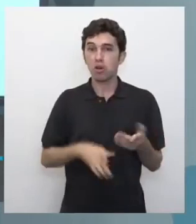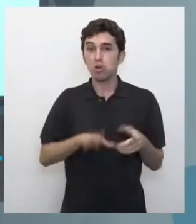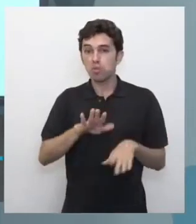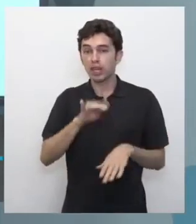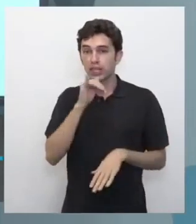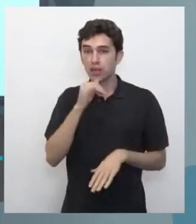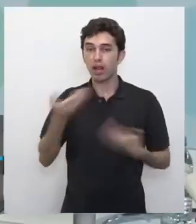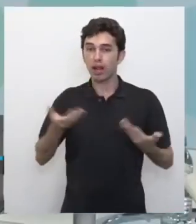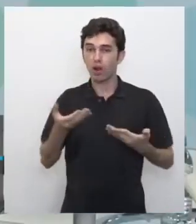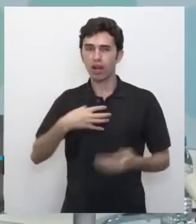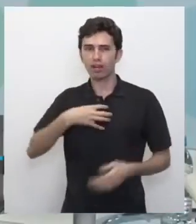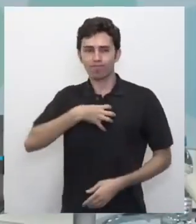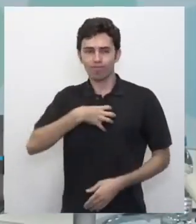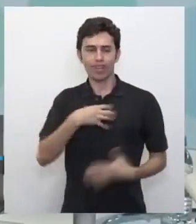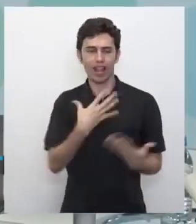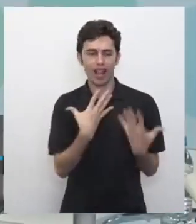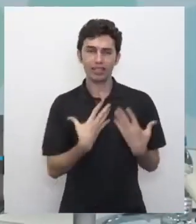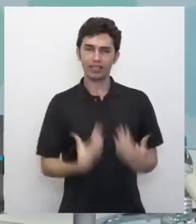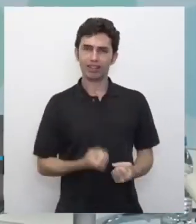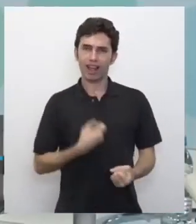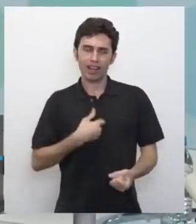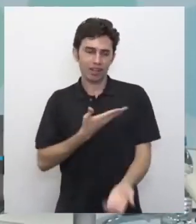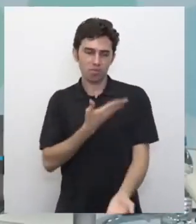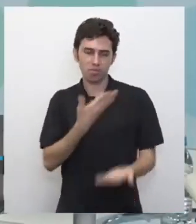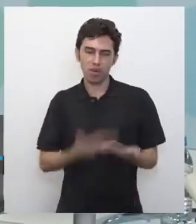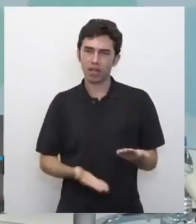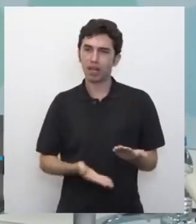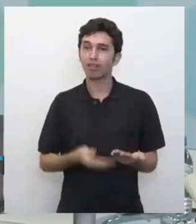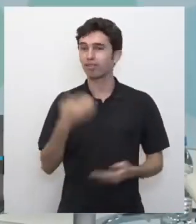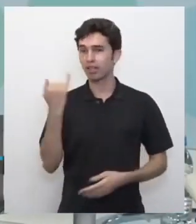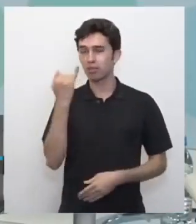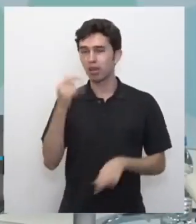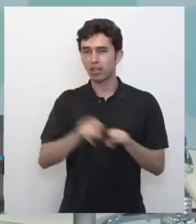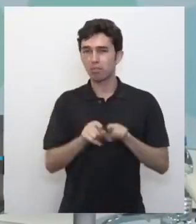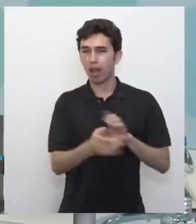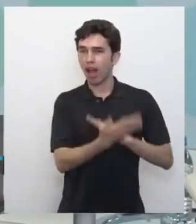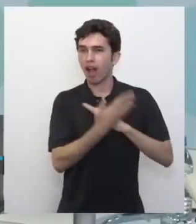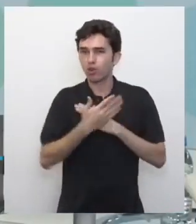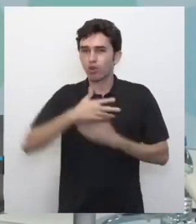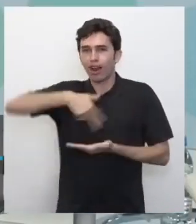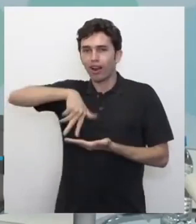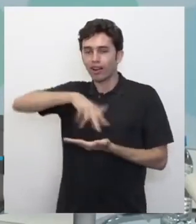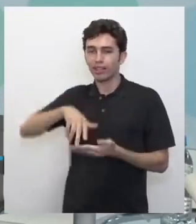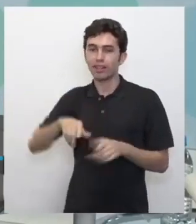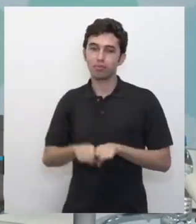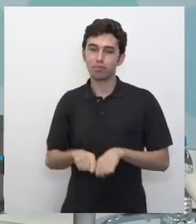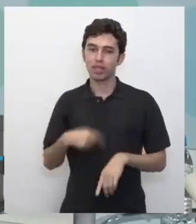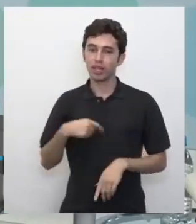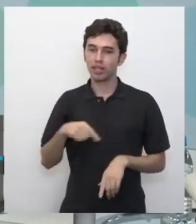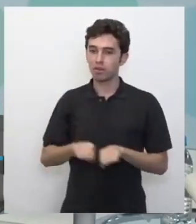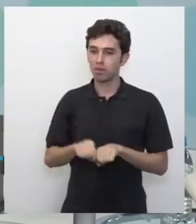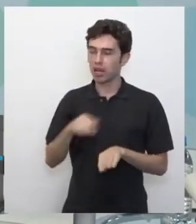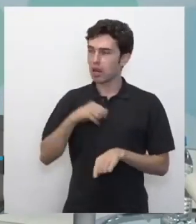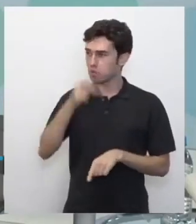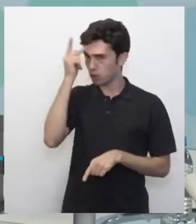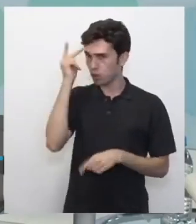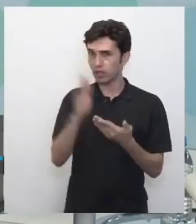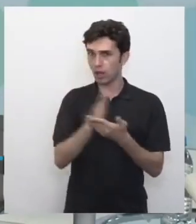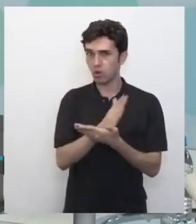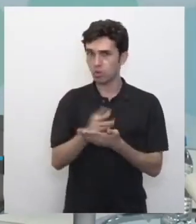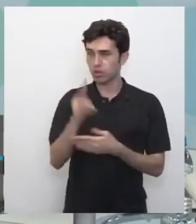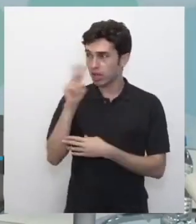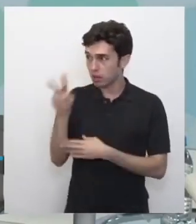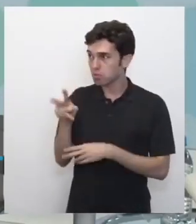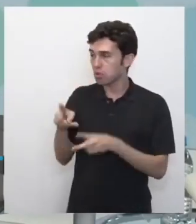nova condição. Isso é muito interessante, Márcia, porque, né, o pessoal já deve ter percebido, né, quando eu dou as aulas de inglês, que o meu braço esquerdo é um pouco menor